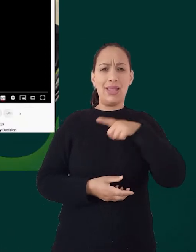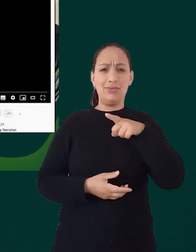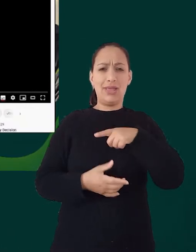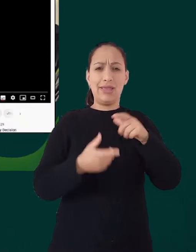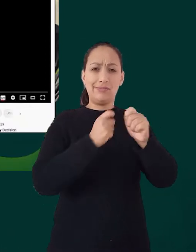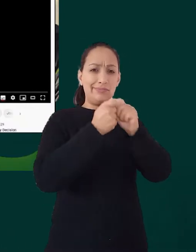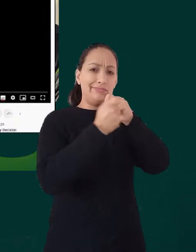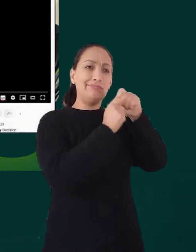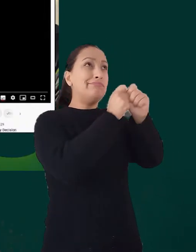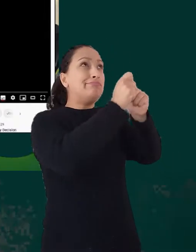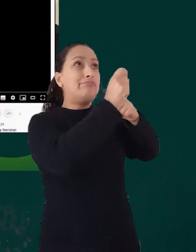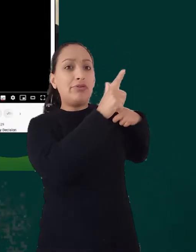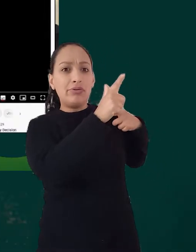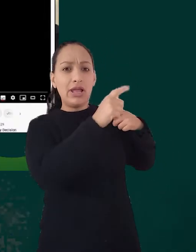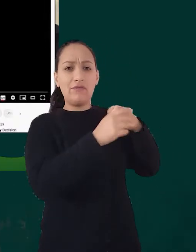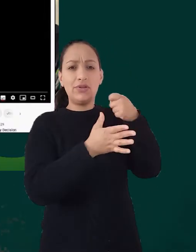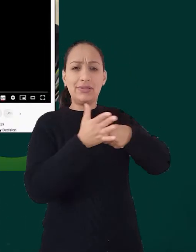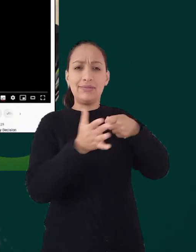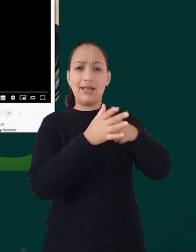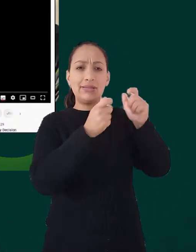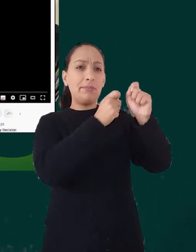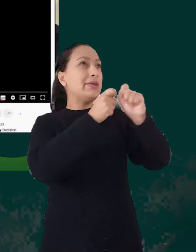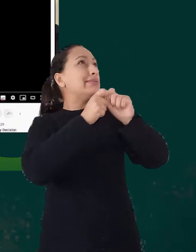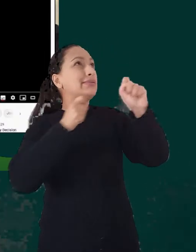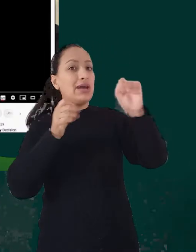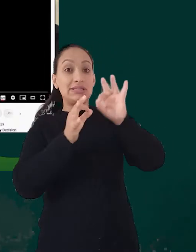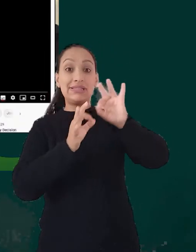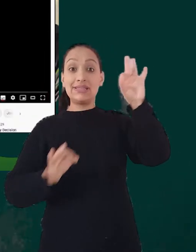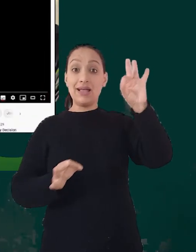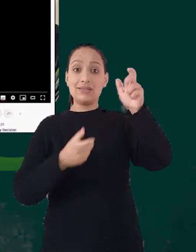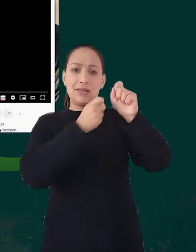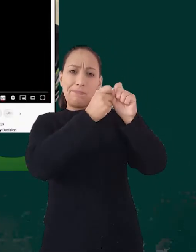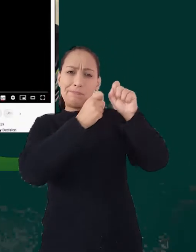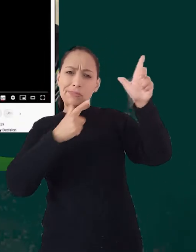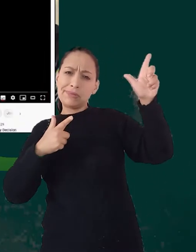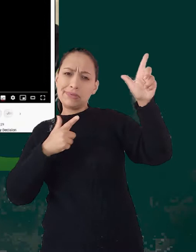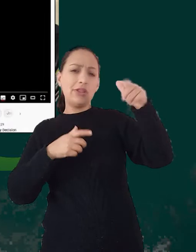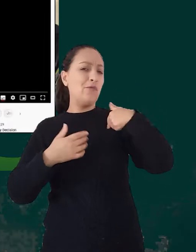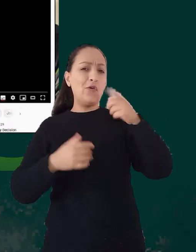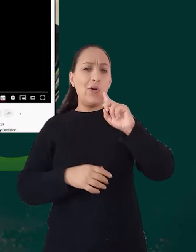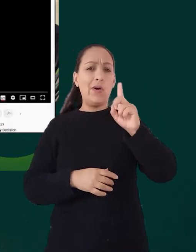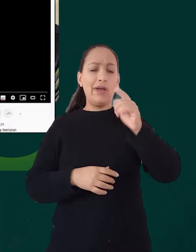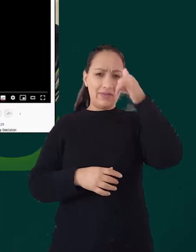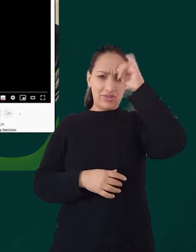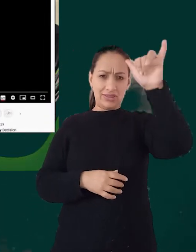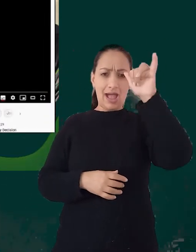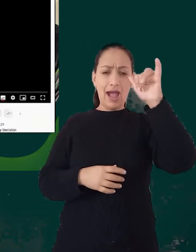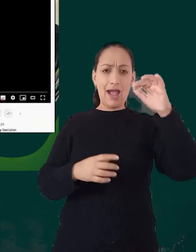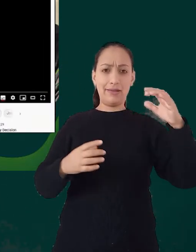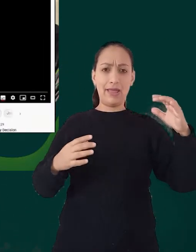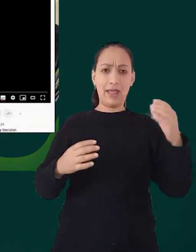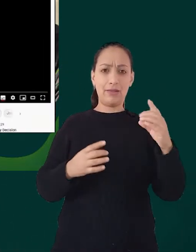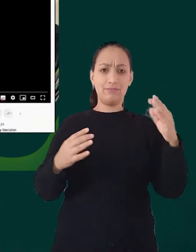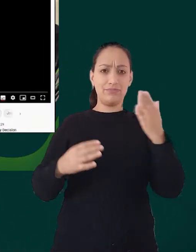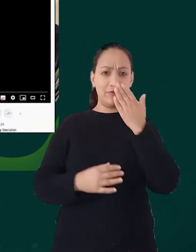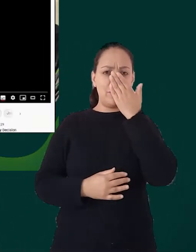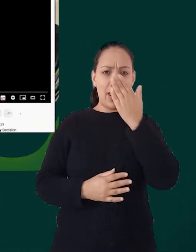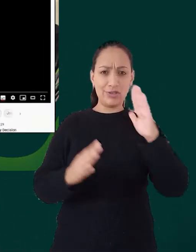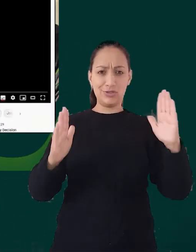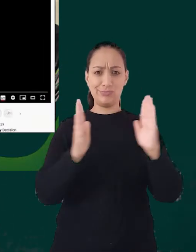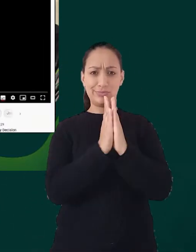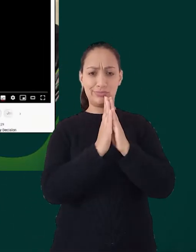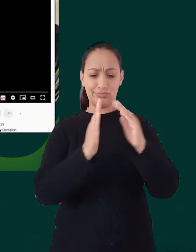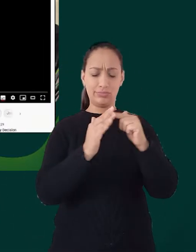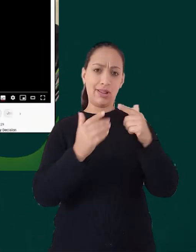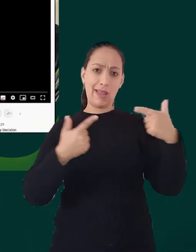vou tentar então acertar ele à distância, não vou querer fazer um combate corpo a corpo. Então, essa construção de